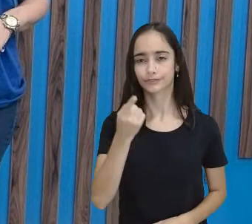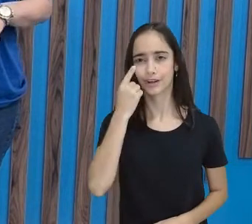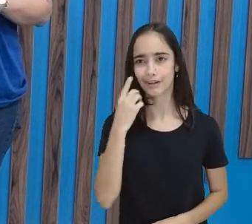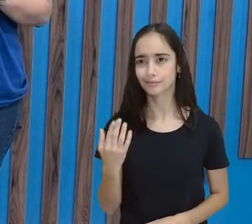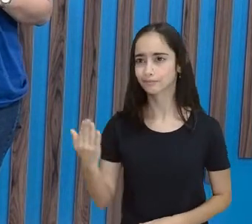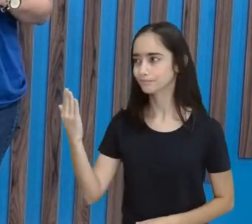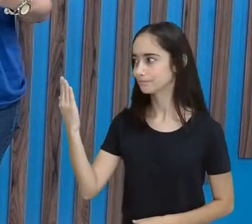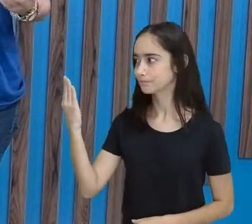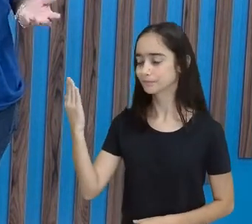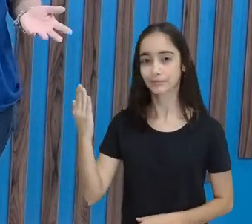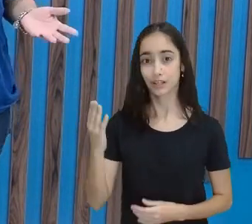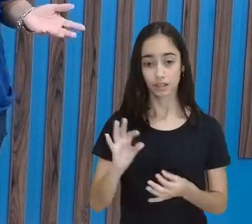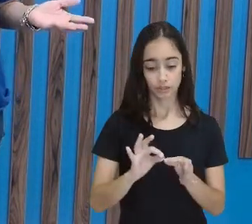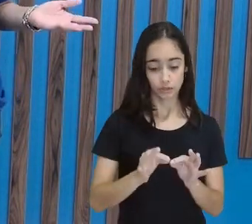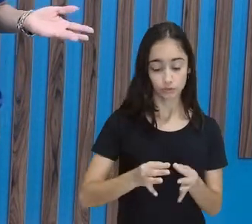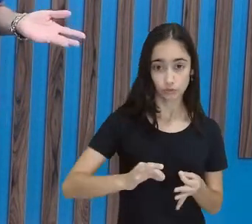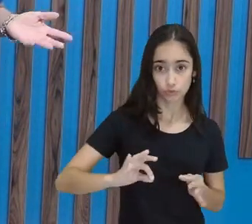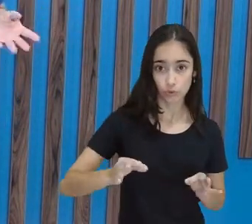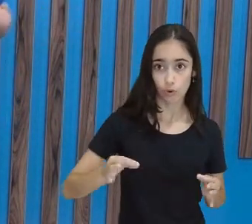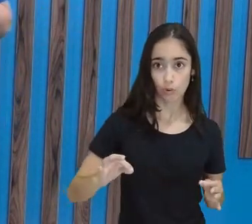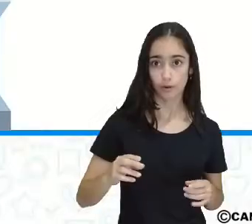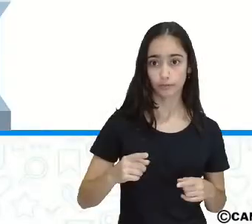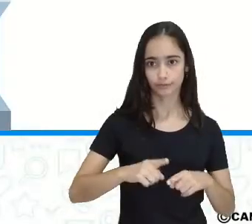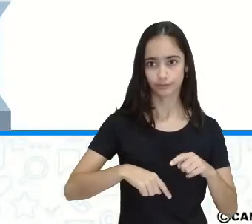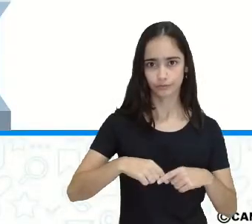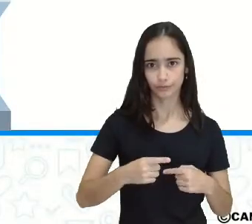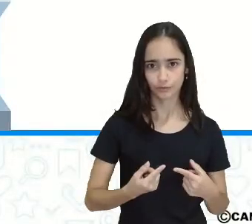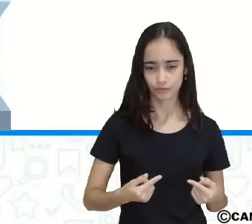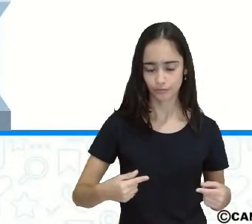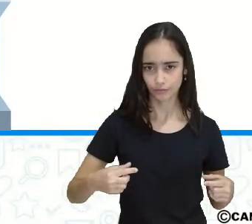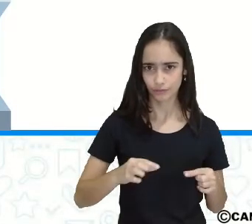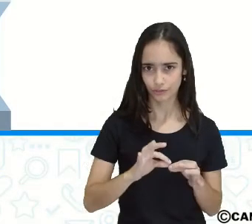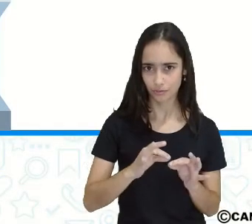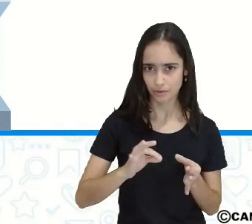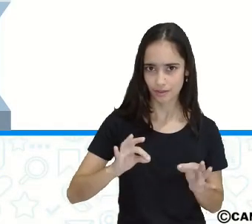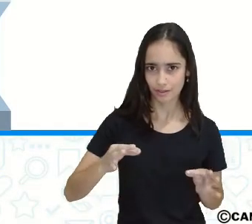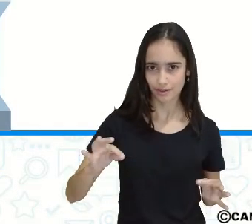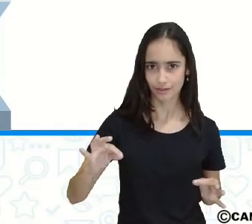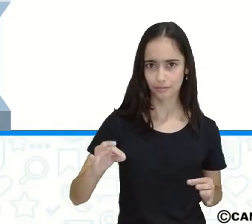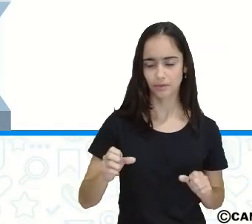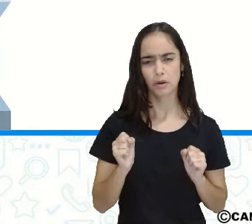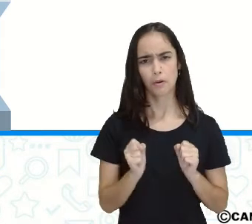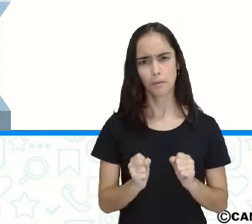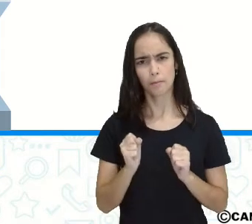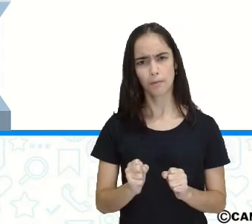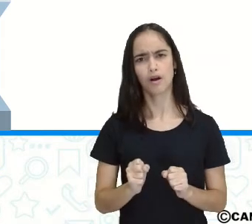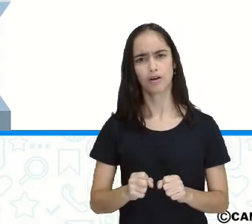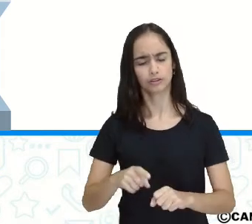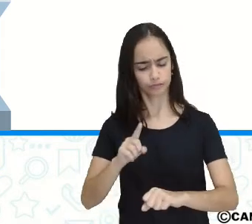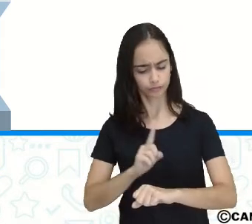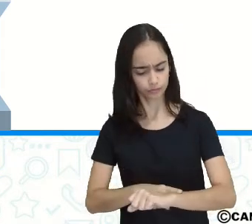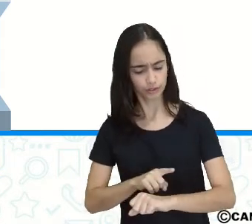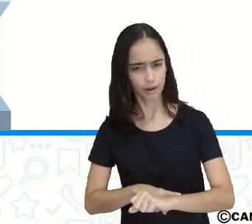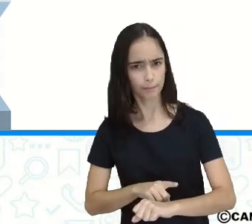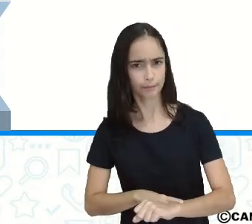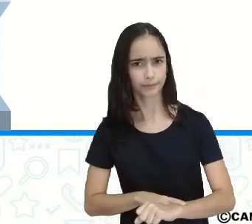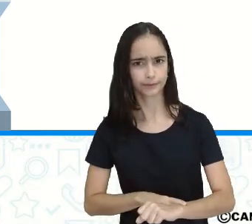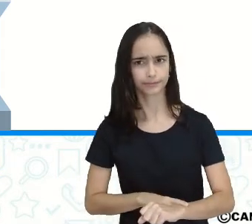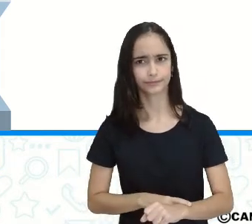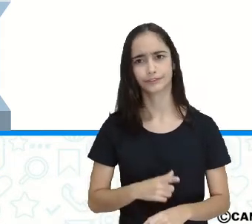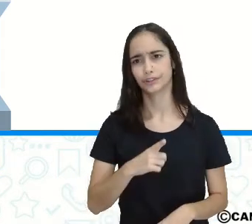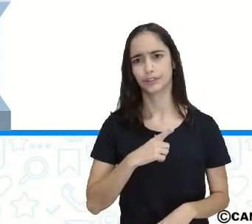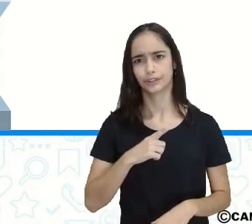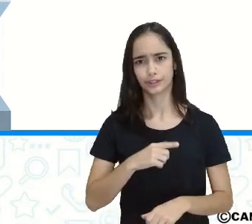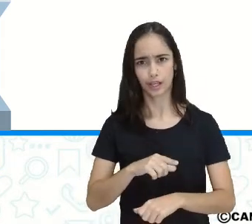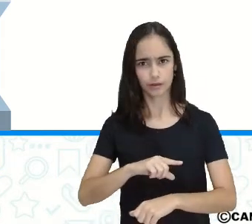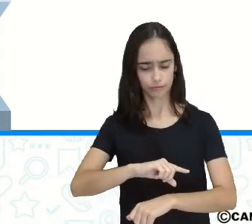medida. Elas medem algo como o tempo, né? Entre os instrumentos de medida nós temos aí, olha aí, o relógio